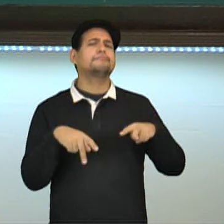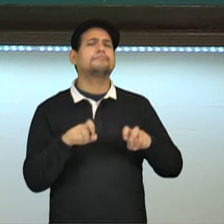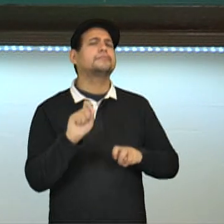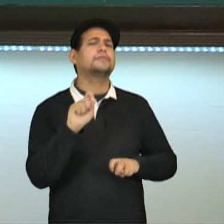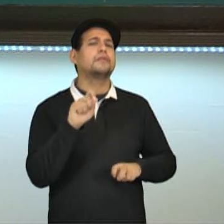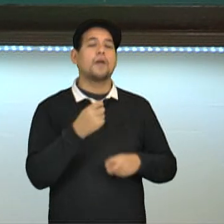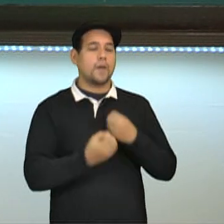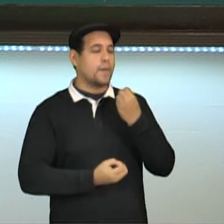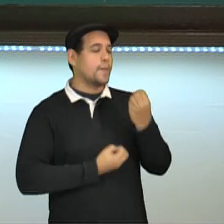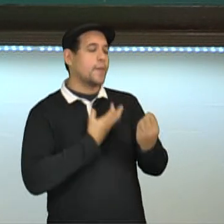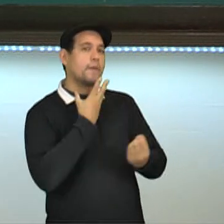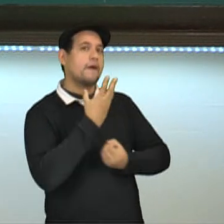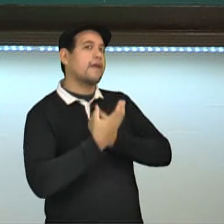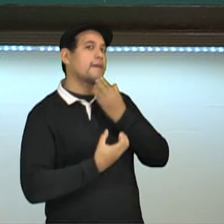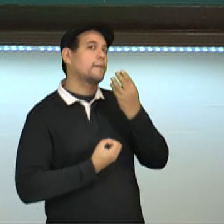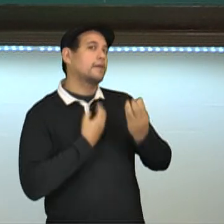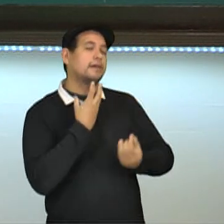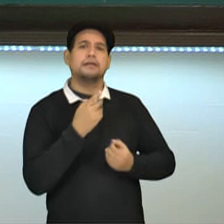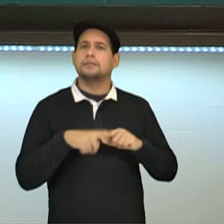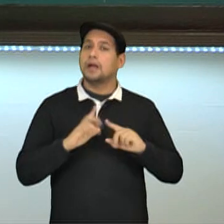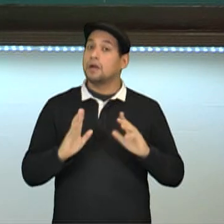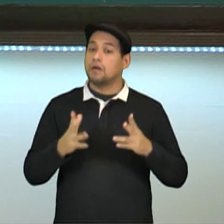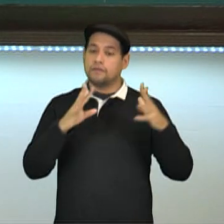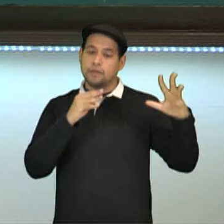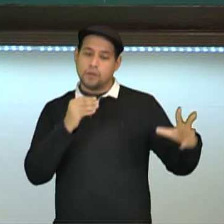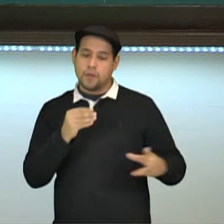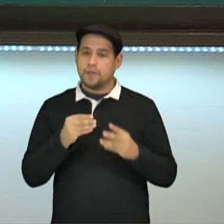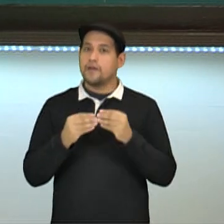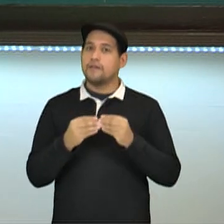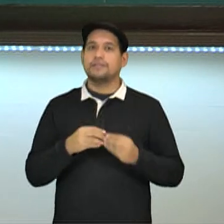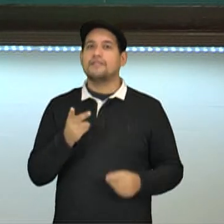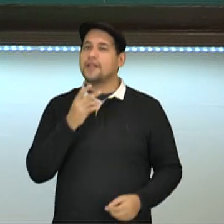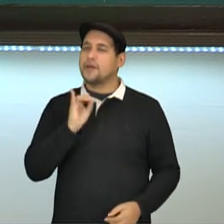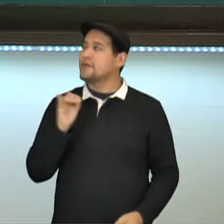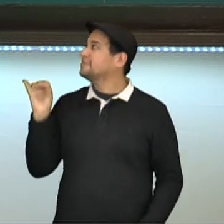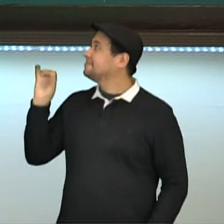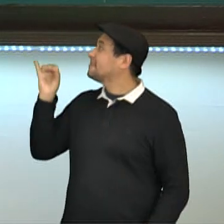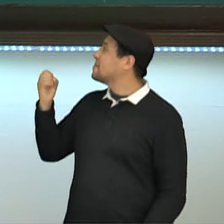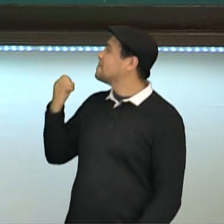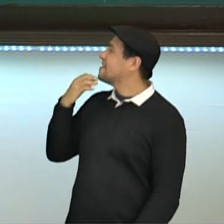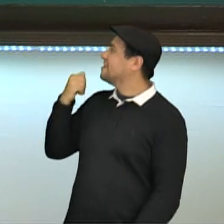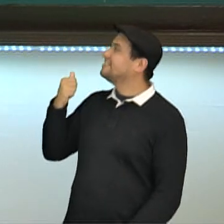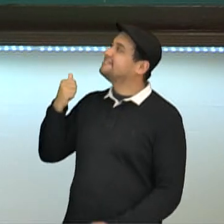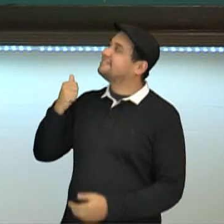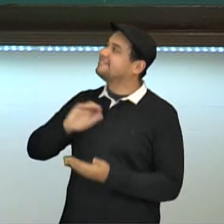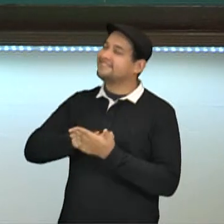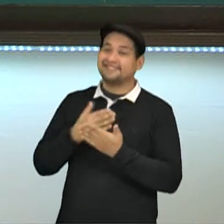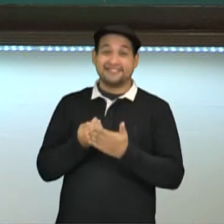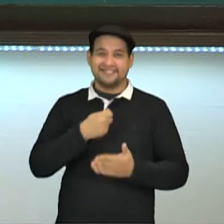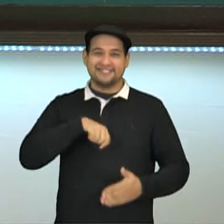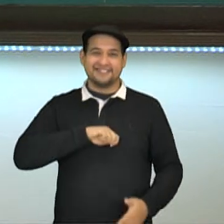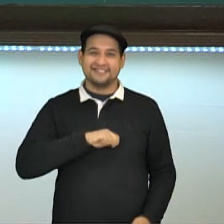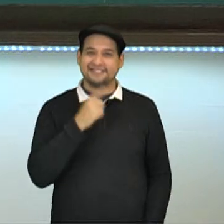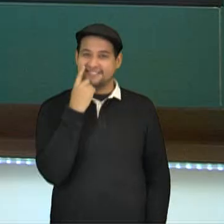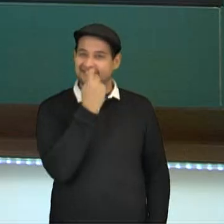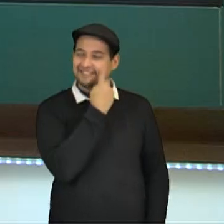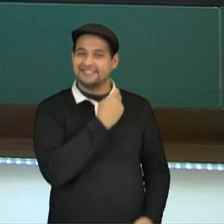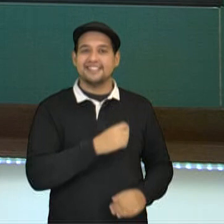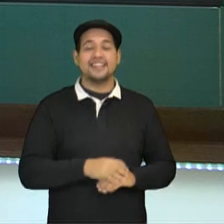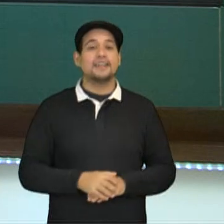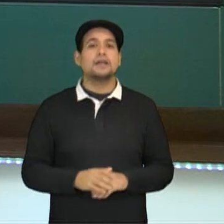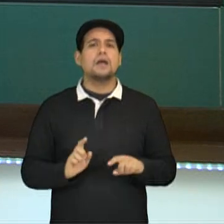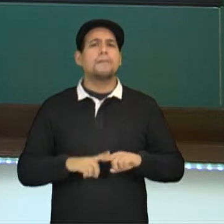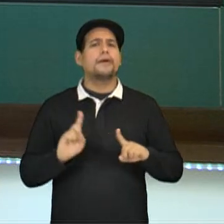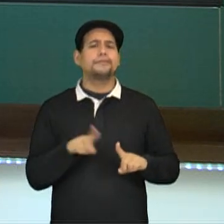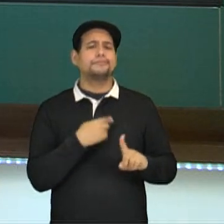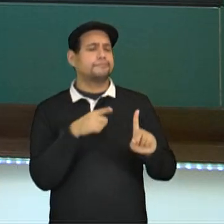o poema. Mas antes vamos cumprimentar o nosso intérprete Kelvin. Tudo bem, Kelvin? Vamos lá? Os